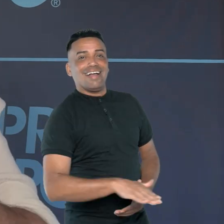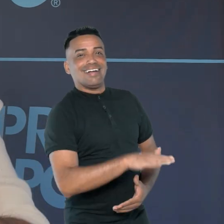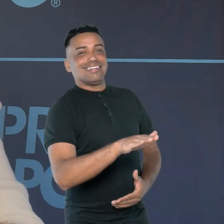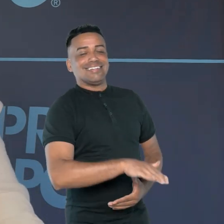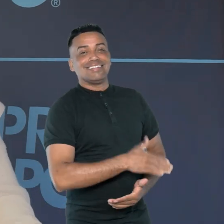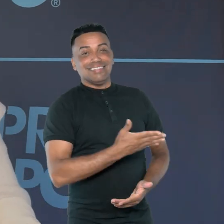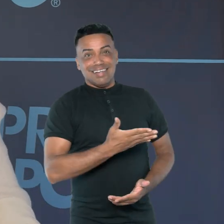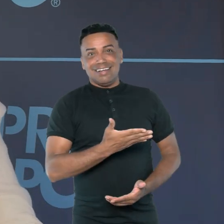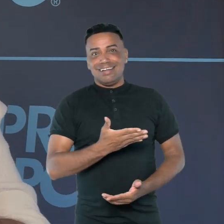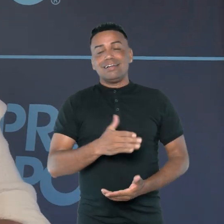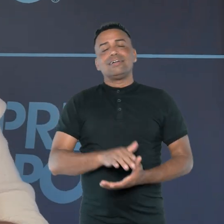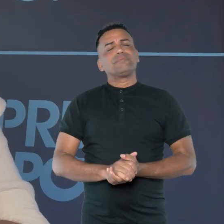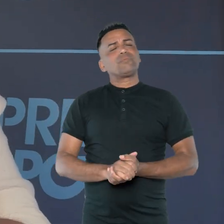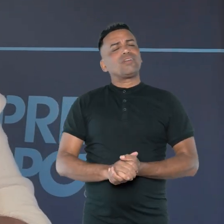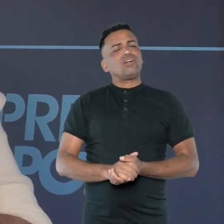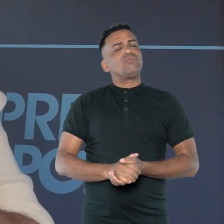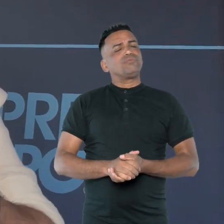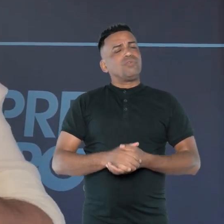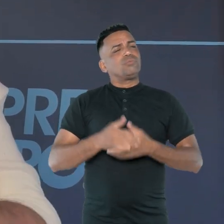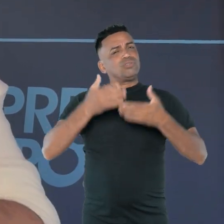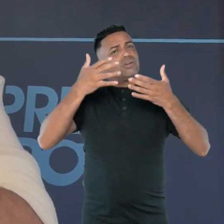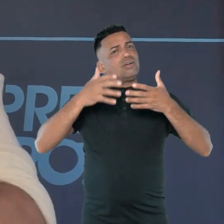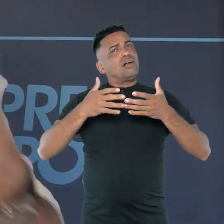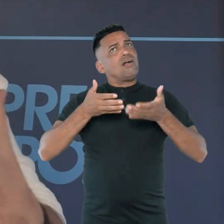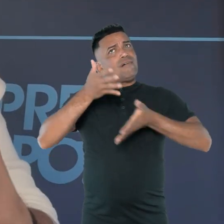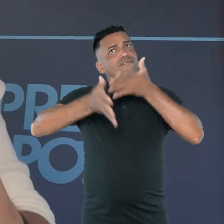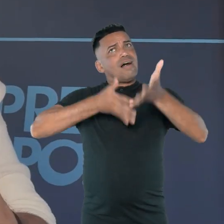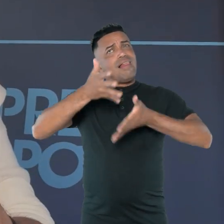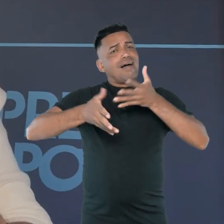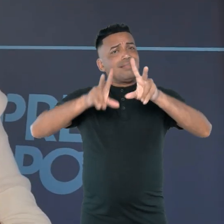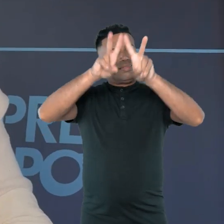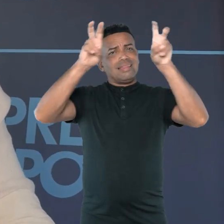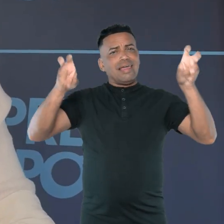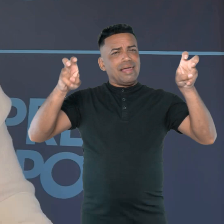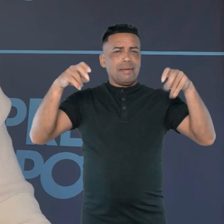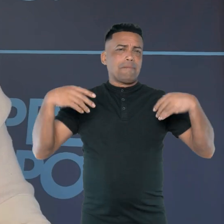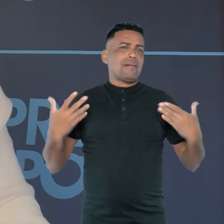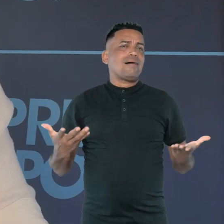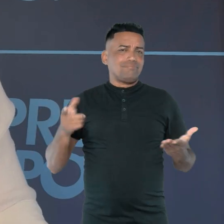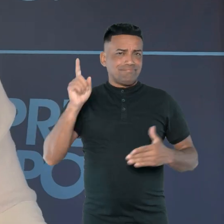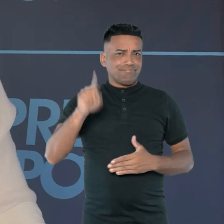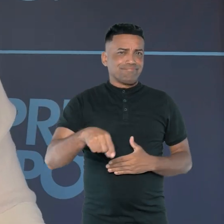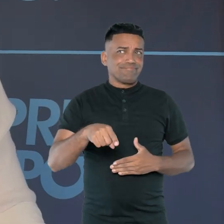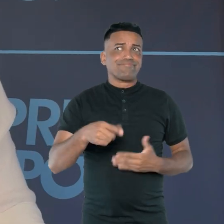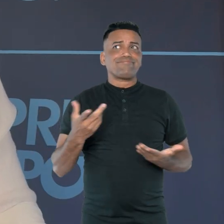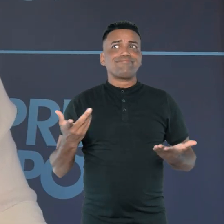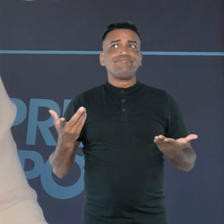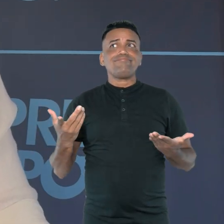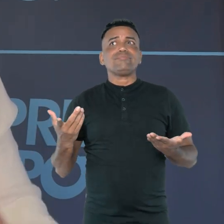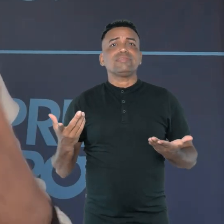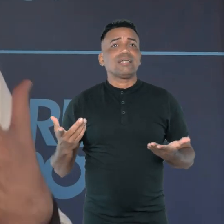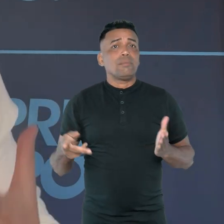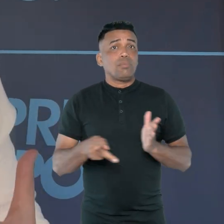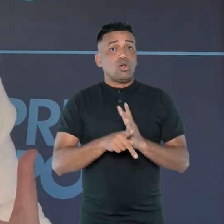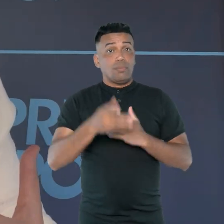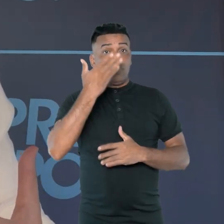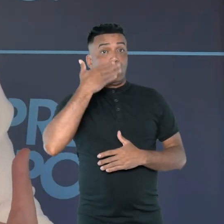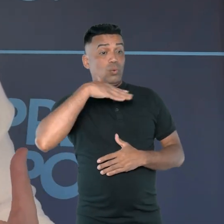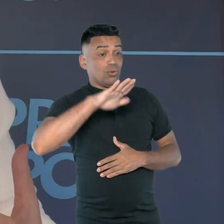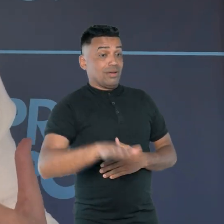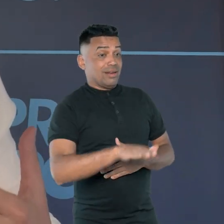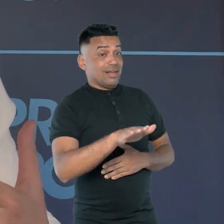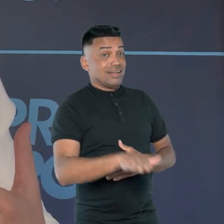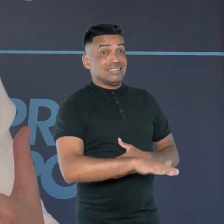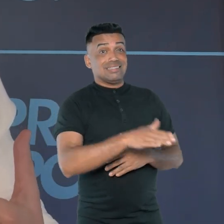gente vai falar de um tema que é muito caro acho que é muito caro para todos nós, que é essa questão mesmo das crianças